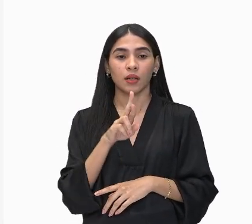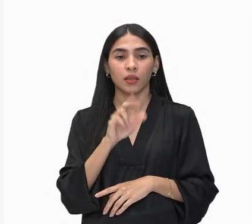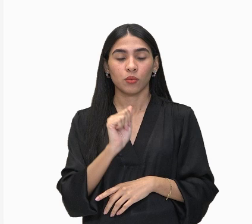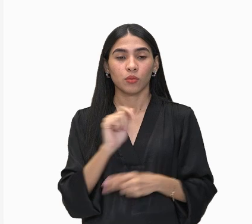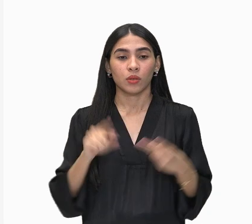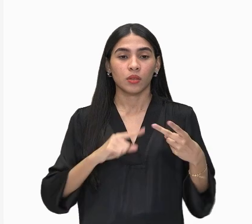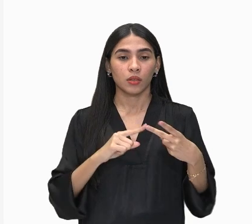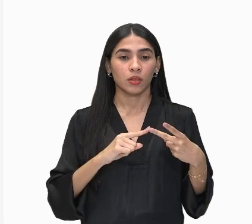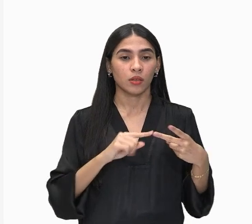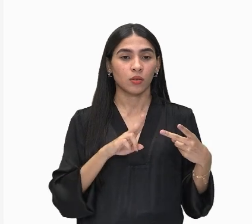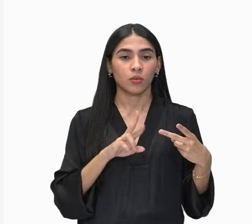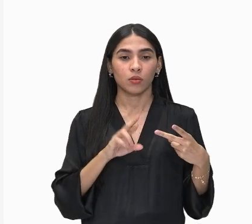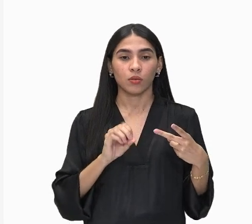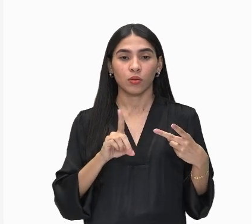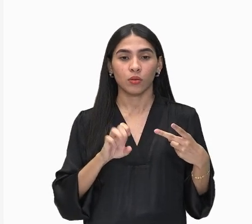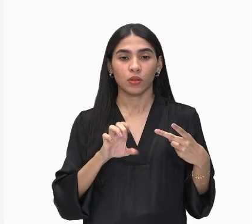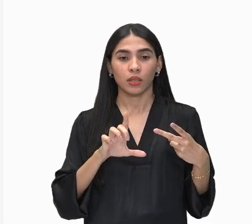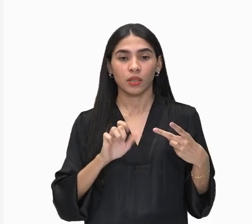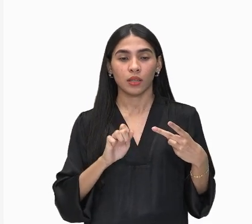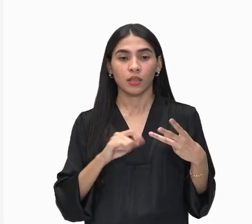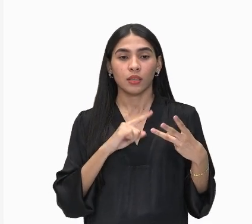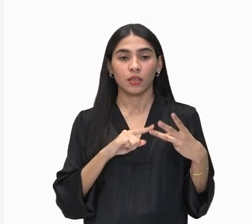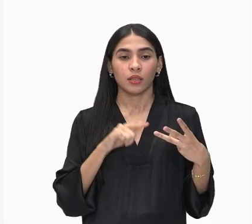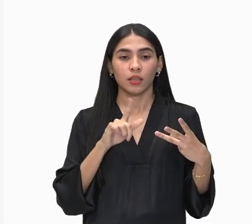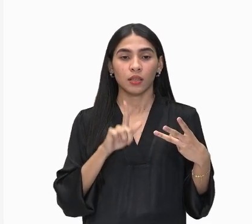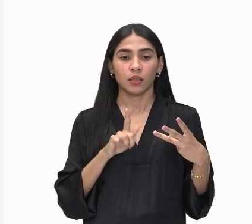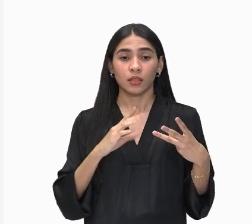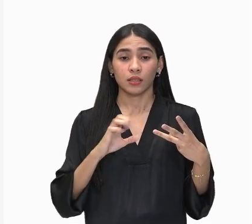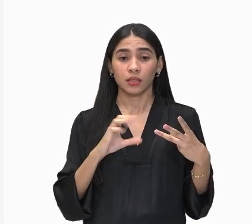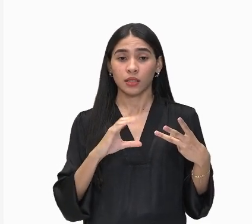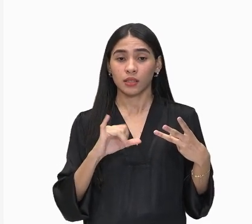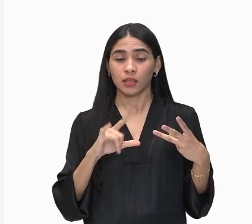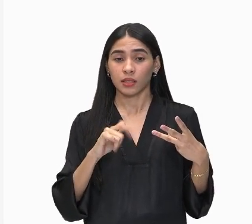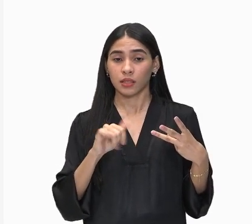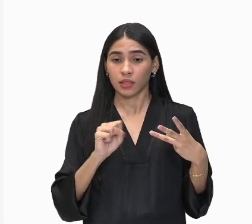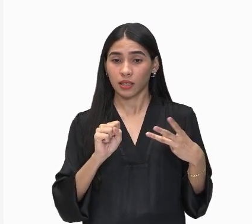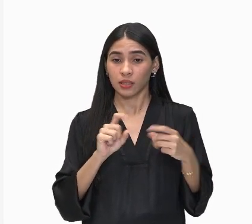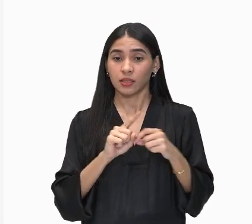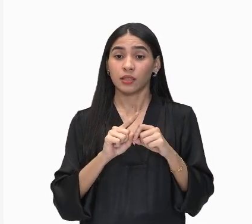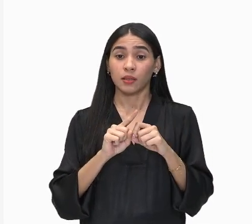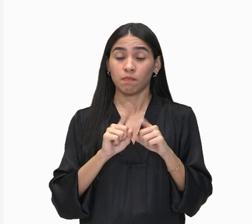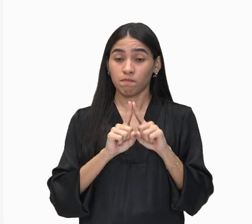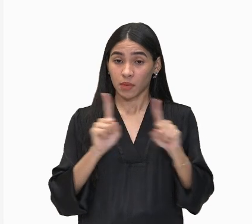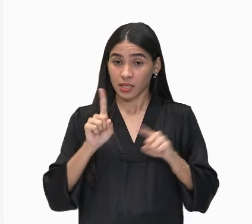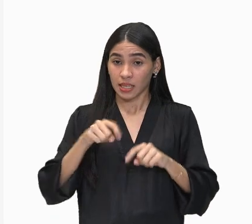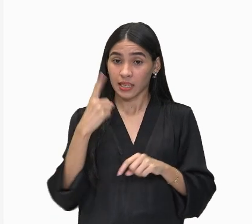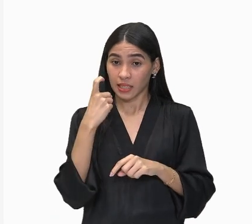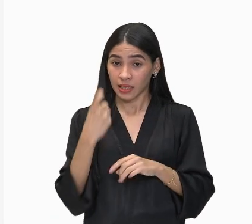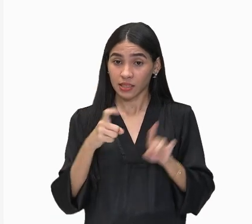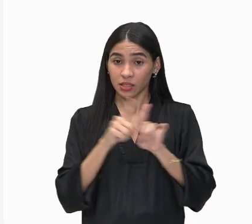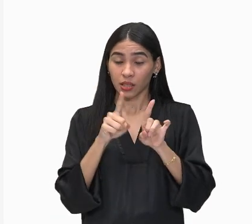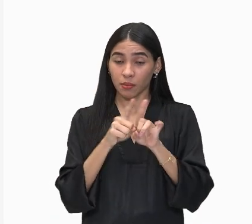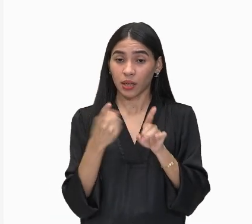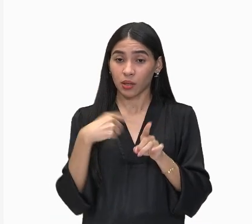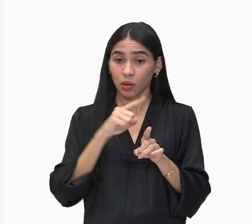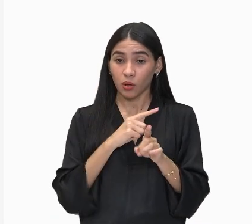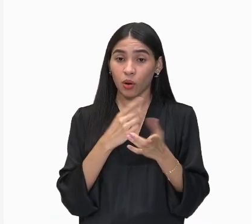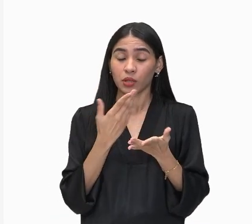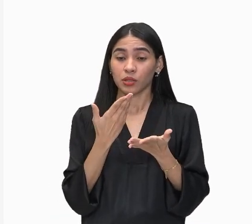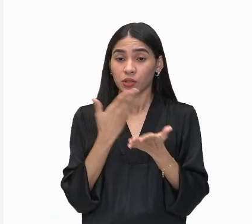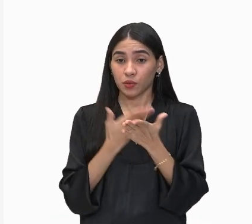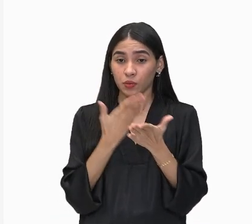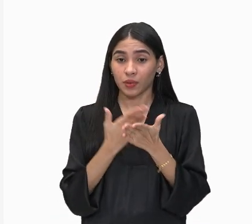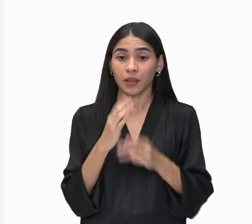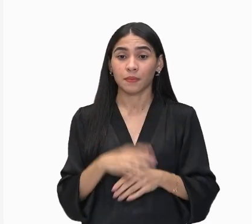grupo dos urodelas e as gimnophionas. E tem uma coisa interessante que eu falei para vocês